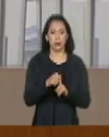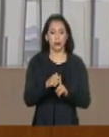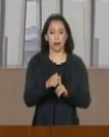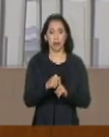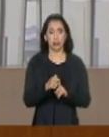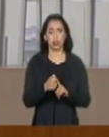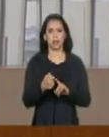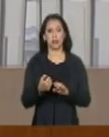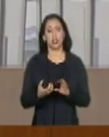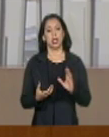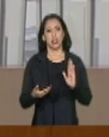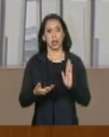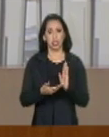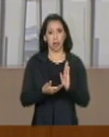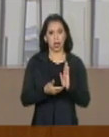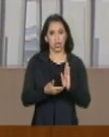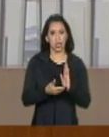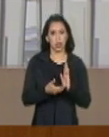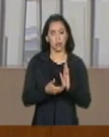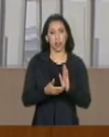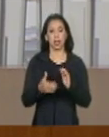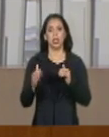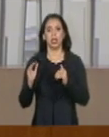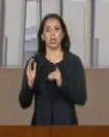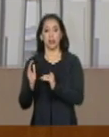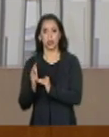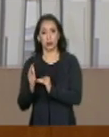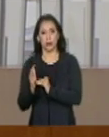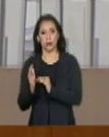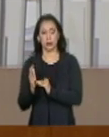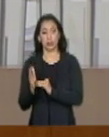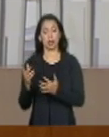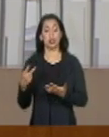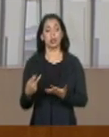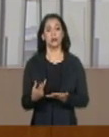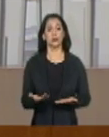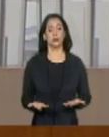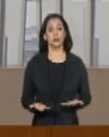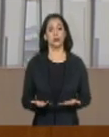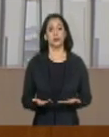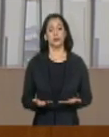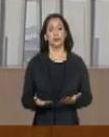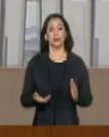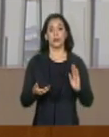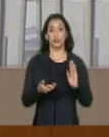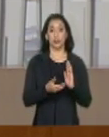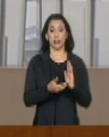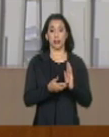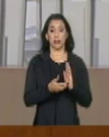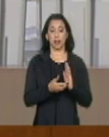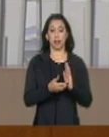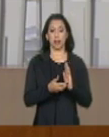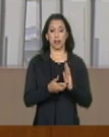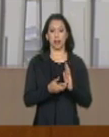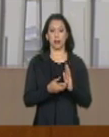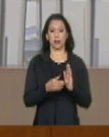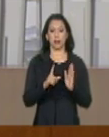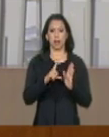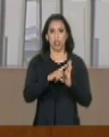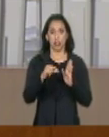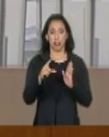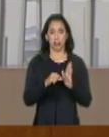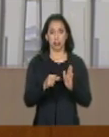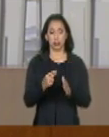dos Deputados e no Senado da República. Na Câmara dos Deputados, salvo engano, foi relator, está